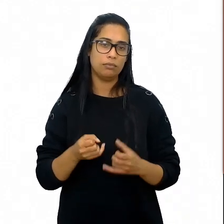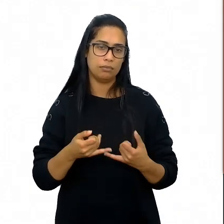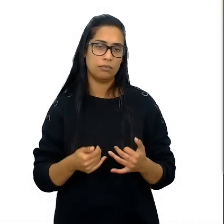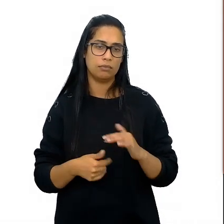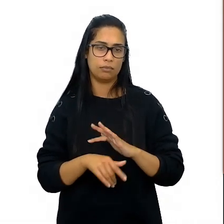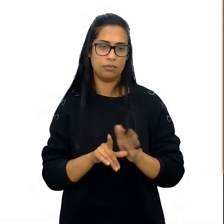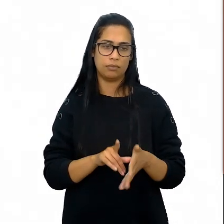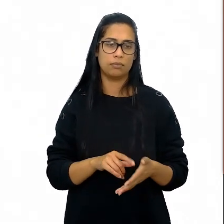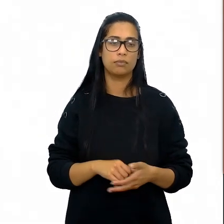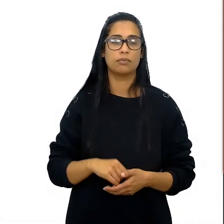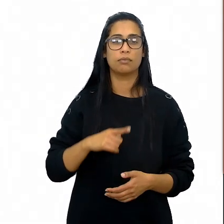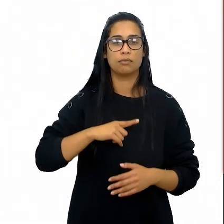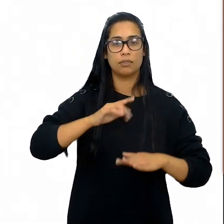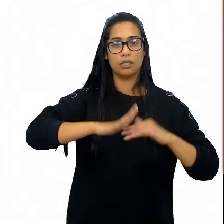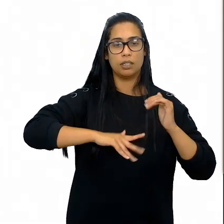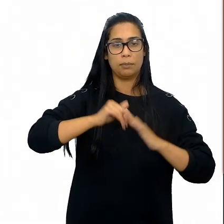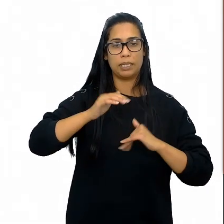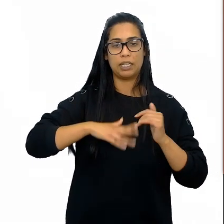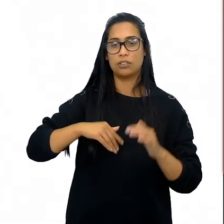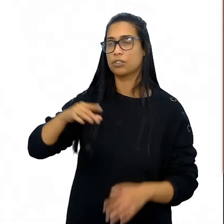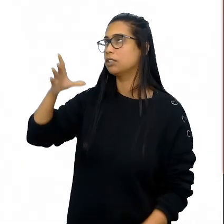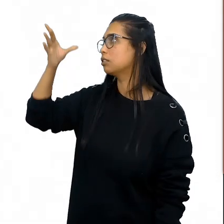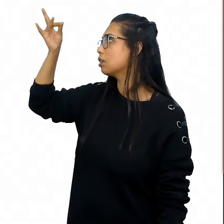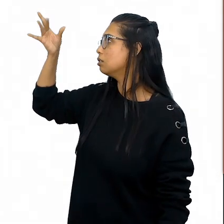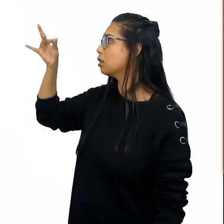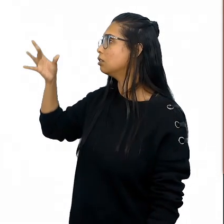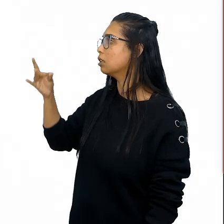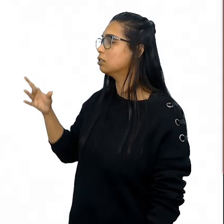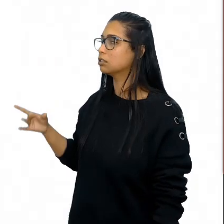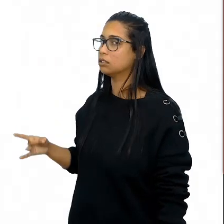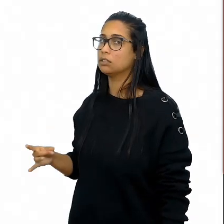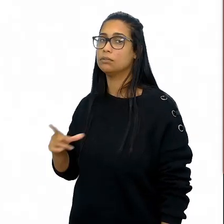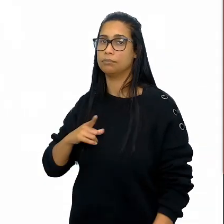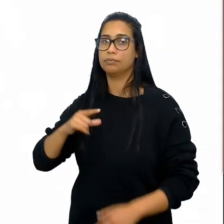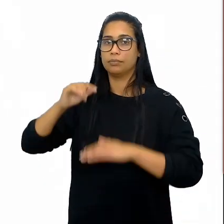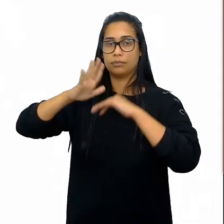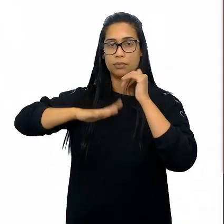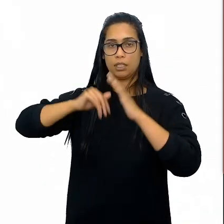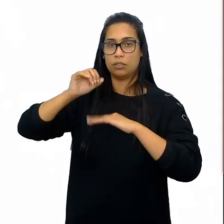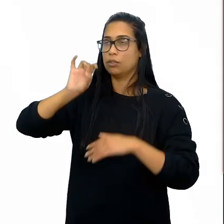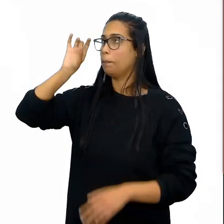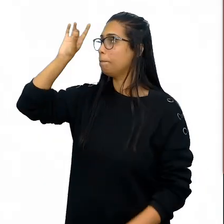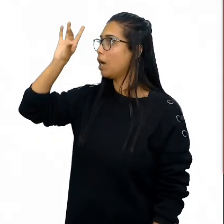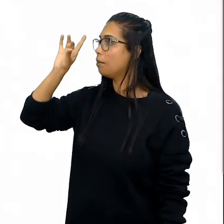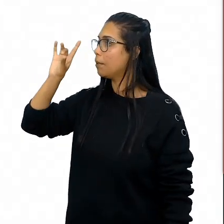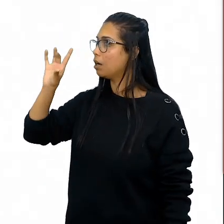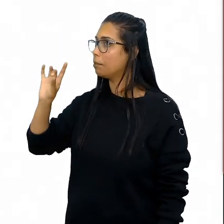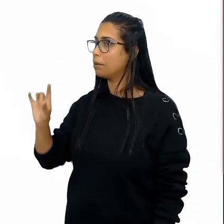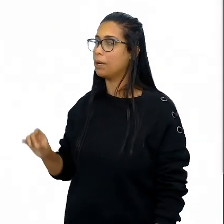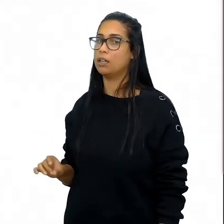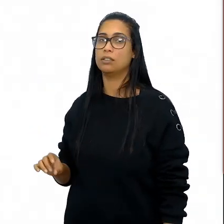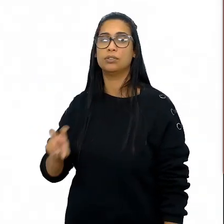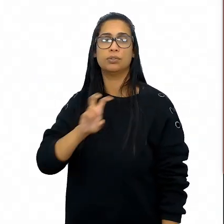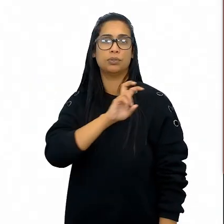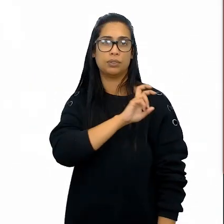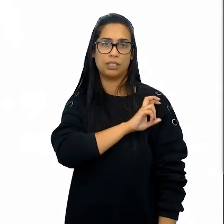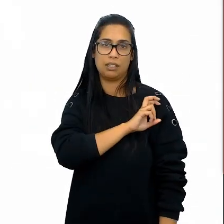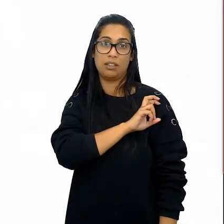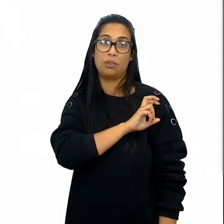eu trago aqui a próxima tela as habilidades desde o 5º ano até o